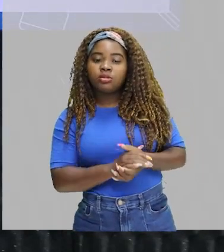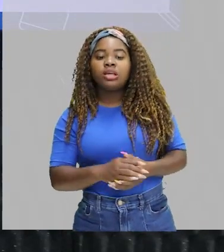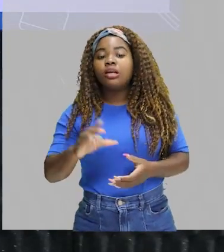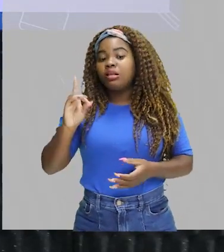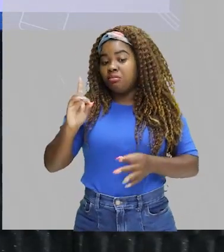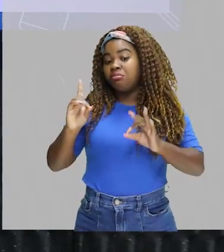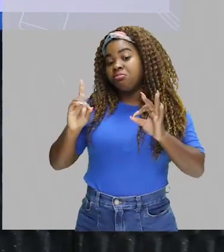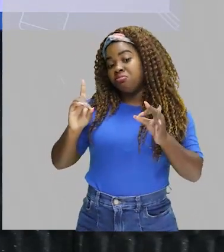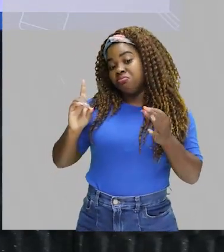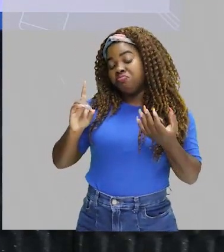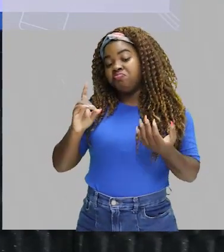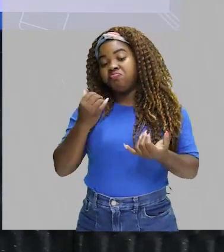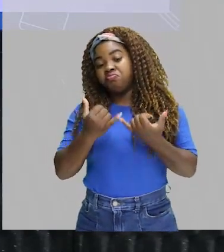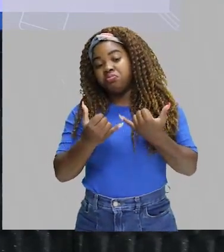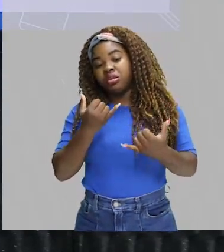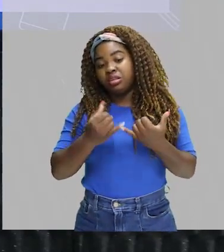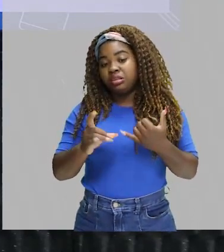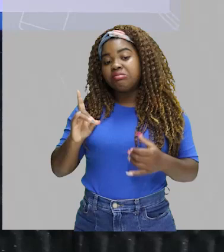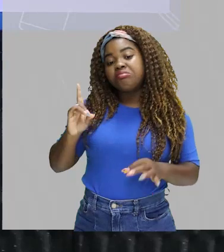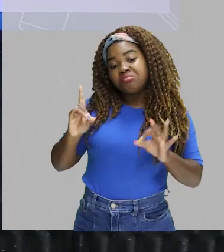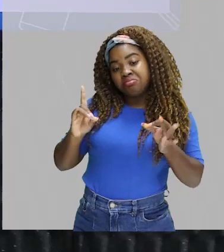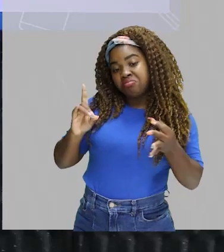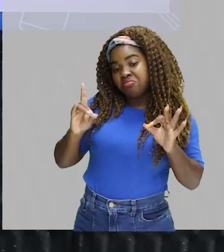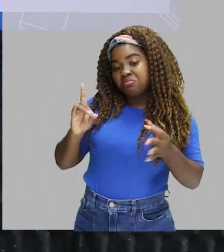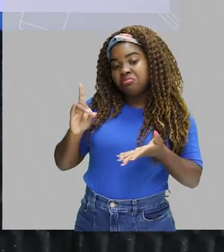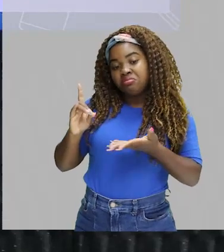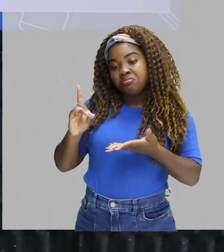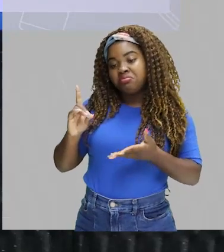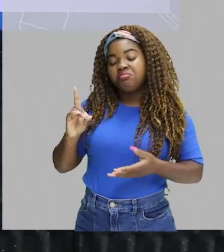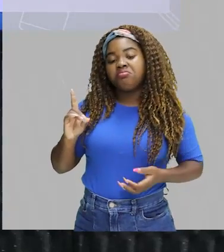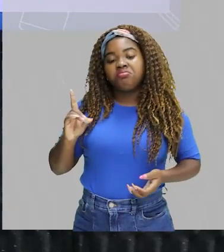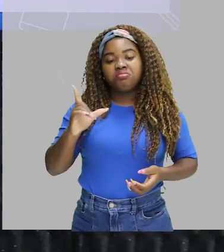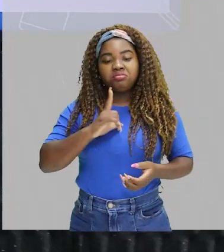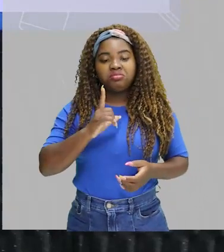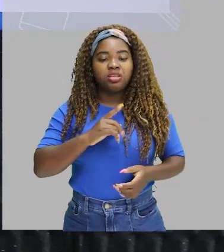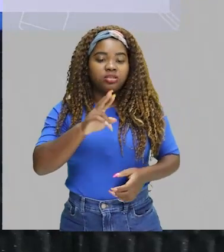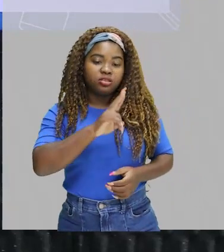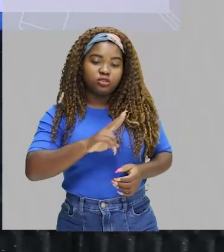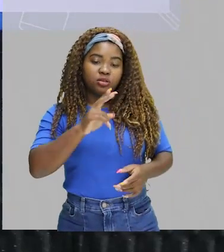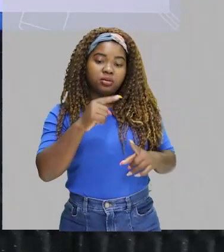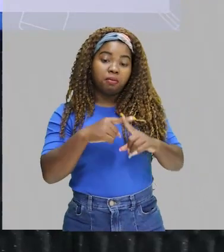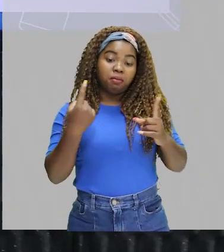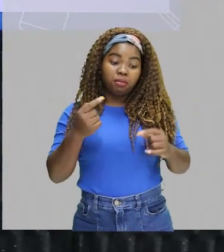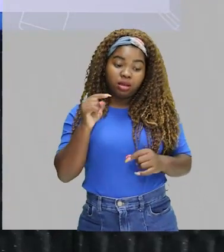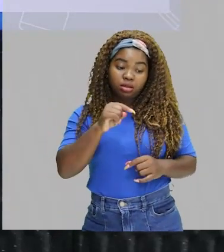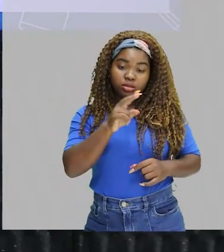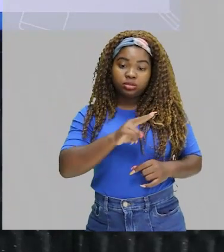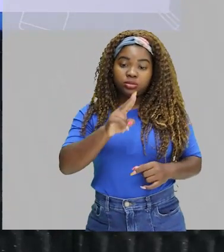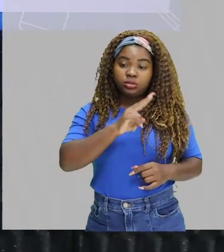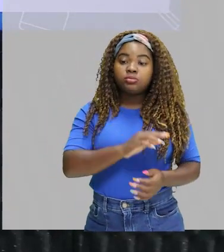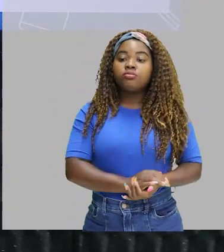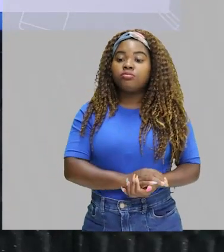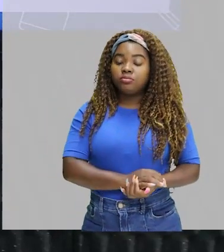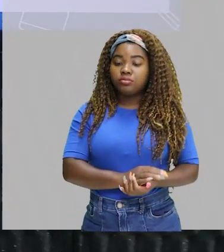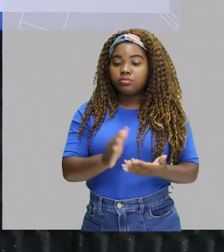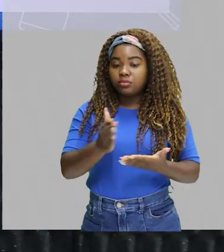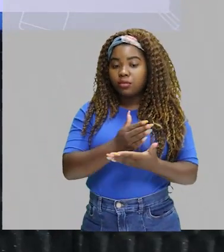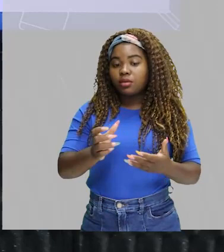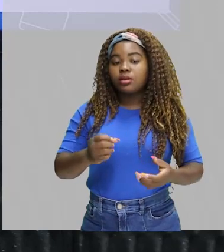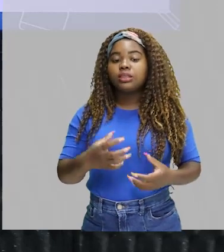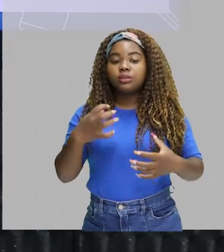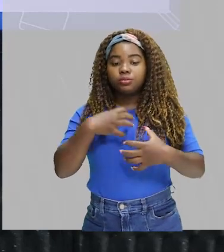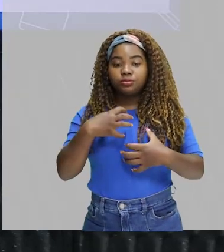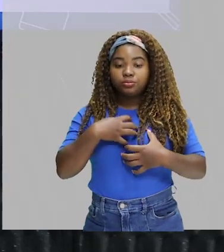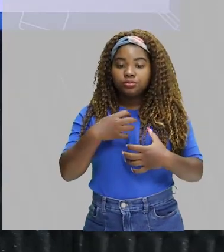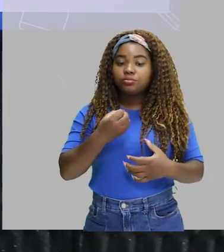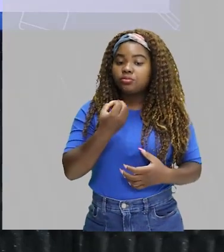letra D ela tem uma amplitude maior, ela traz essa utilidade, mas essa utilidade dentro das ações possíveis e causando bem-estar para o maior